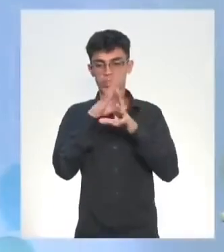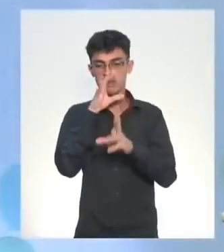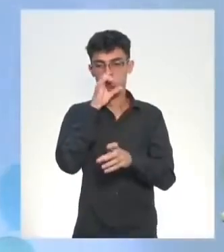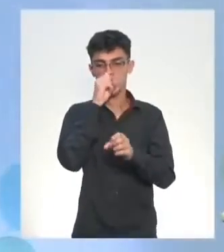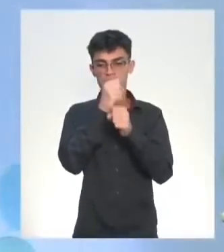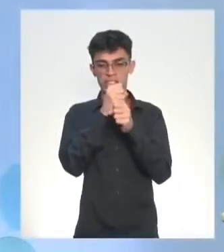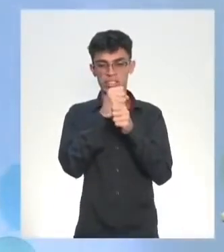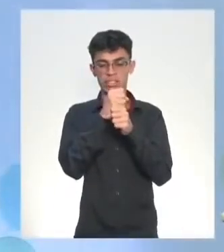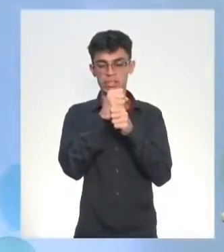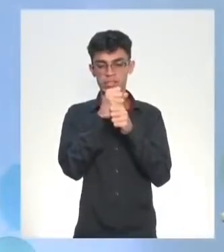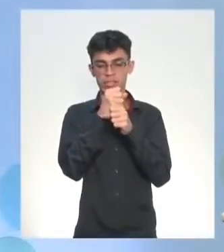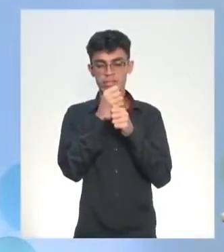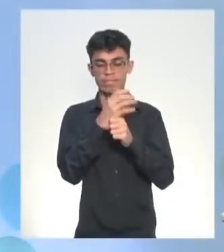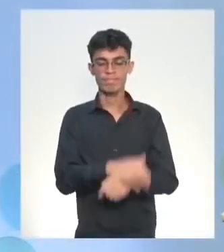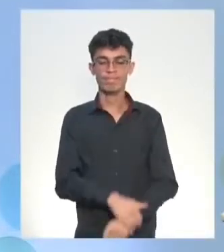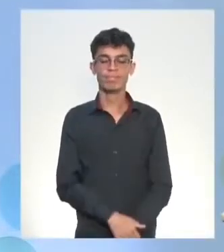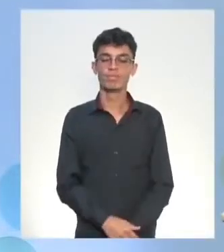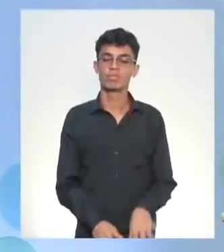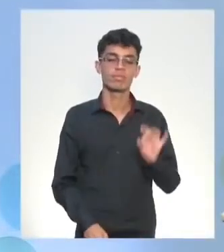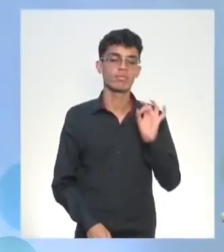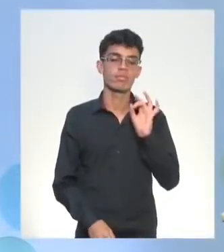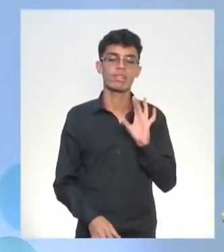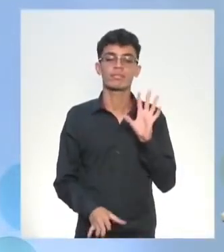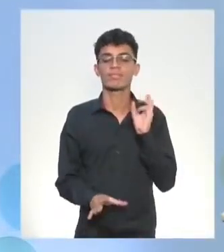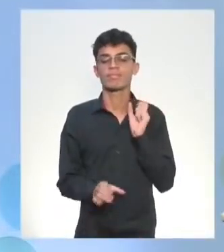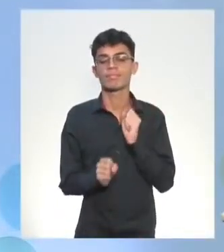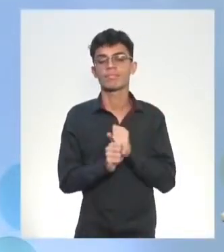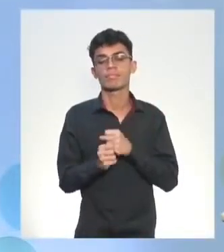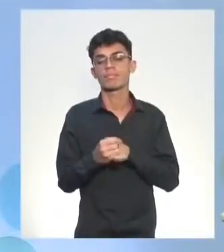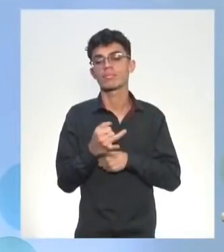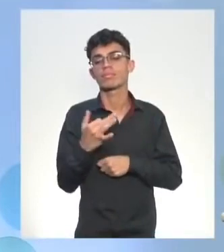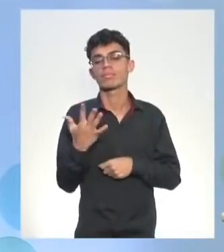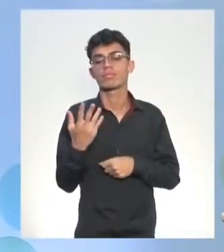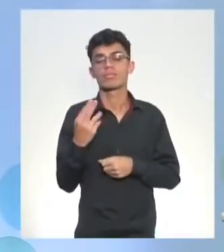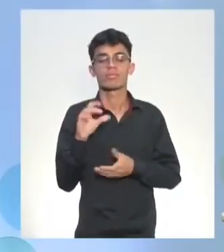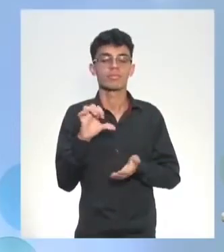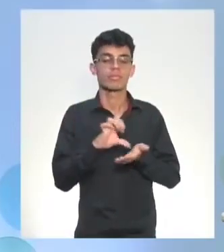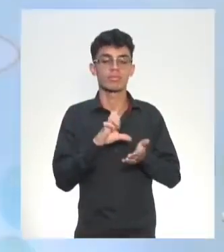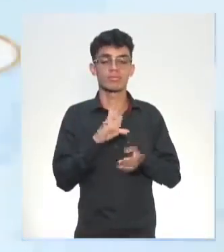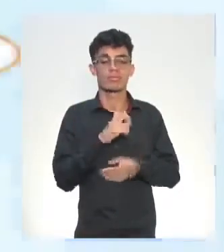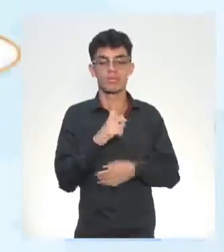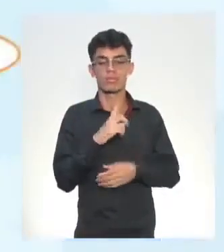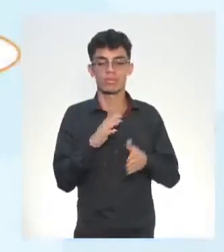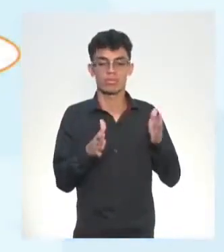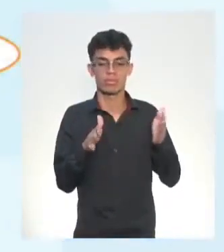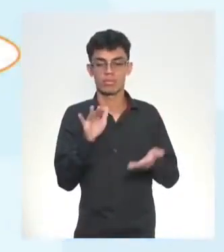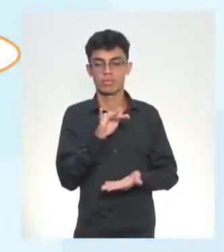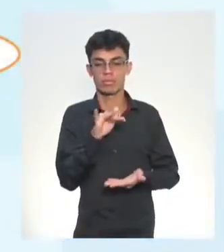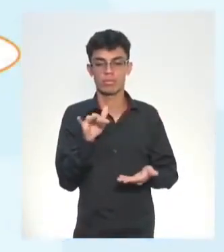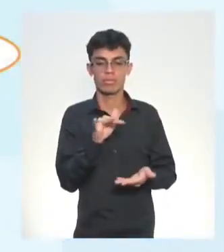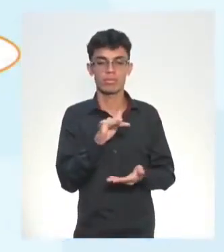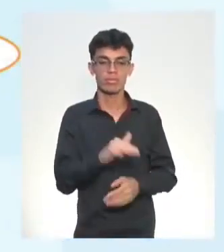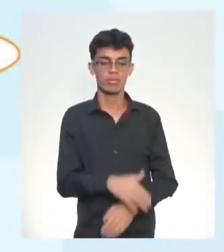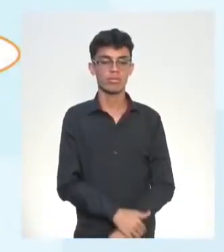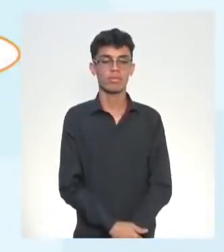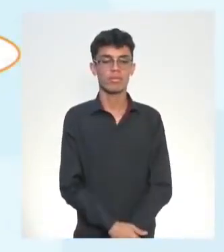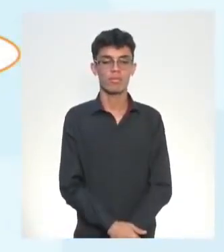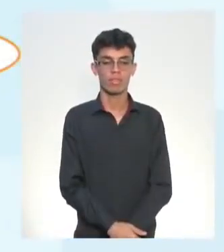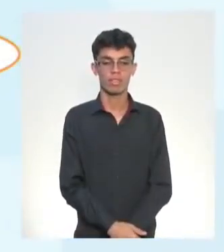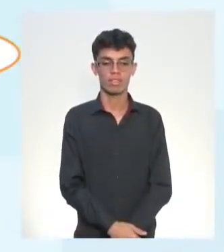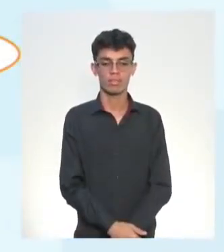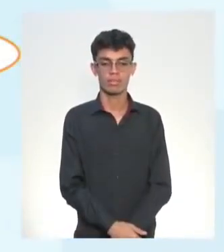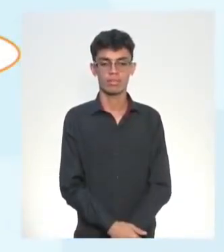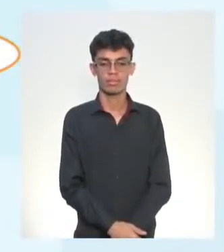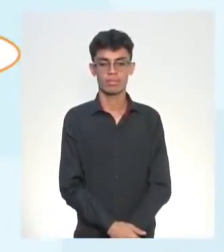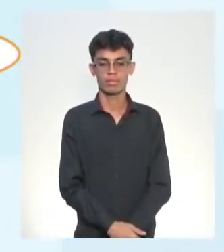gente contaria, não é isso? Era só contar quantas unidades tem aí em todos os lados. Então, na telinha, vamos contar, ó. 1,